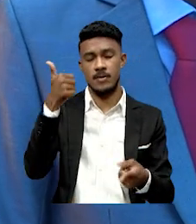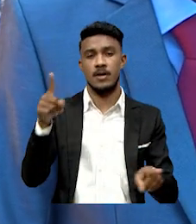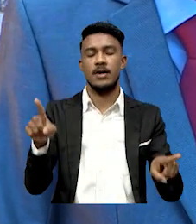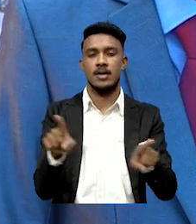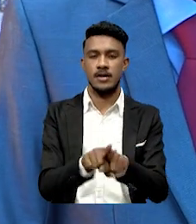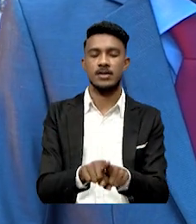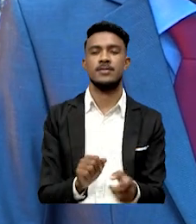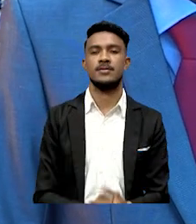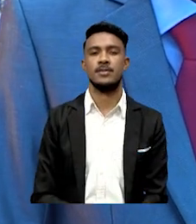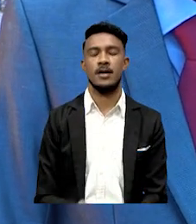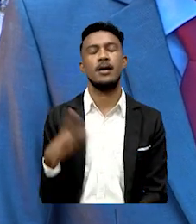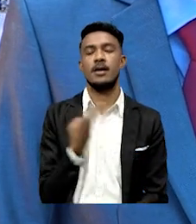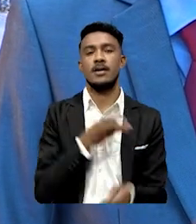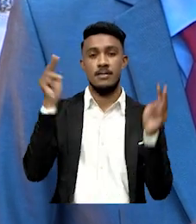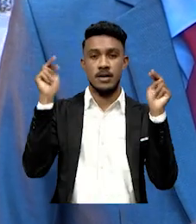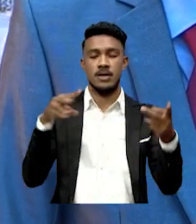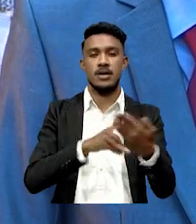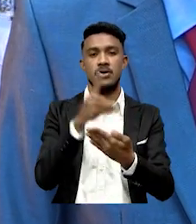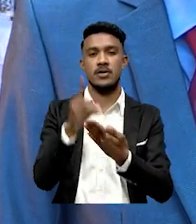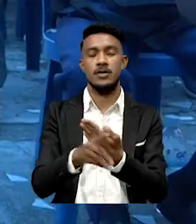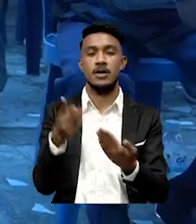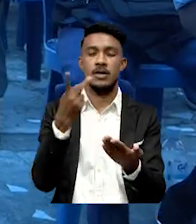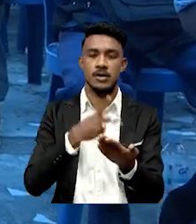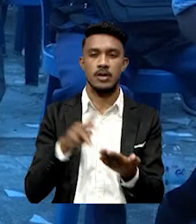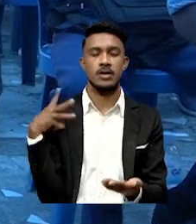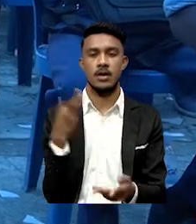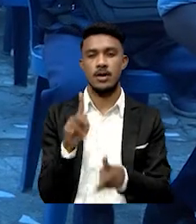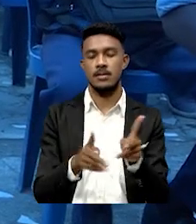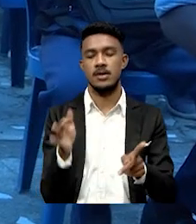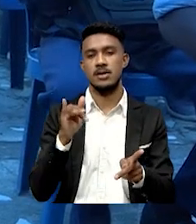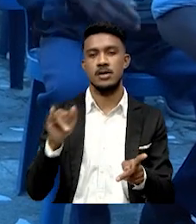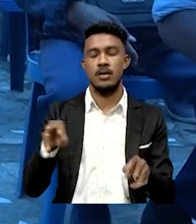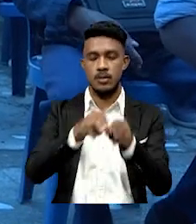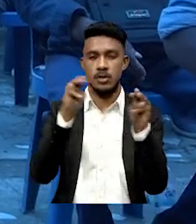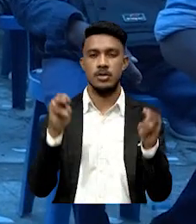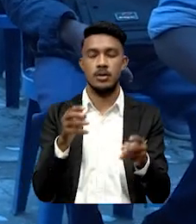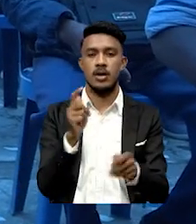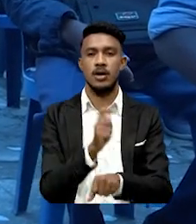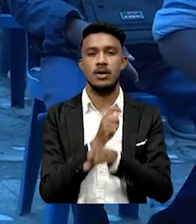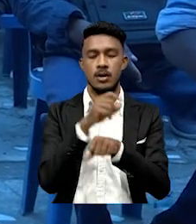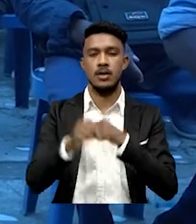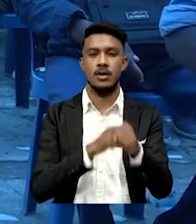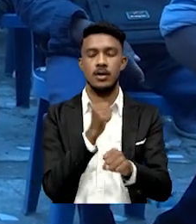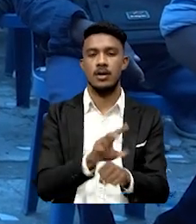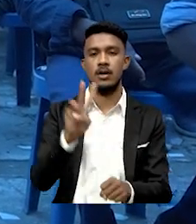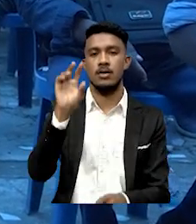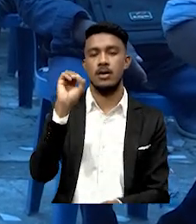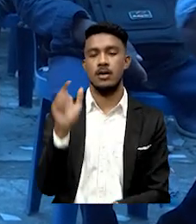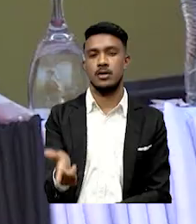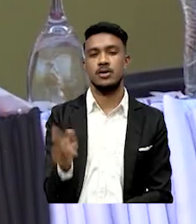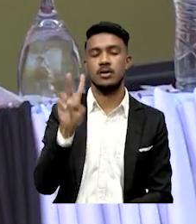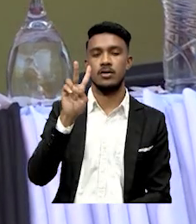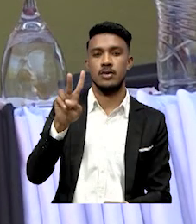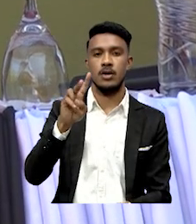turístico. Né? Então, precisa desenvolver, por isso, ele não vai na caseira. Município Atauru e Tinan Rihun Rua Ronu Resen Rua, Governo